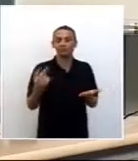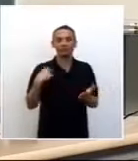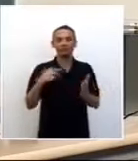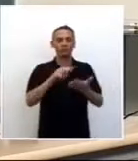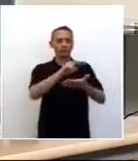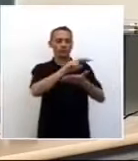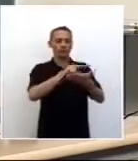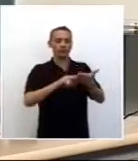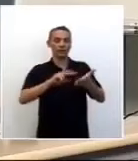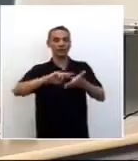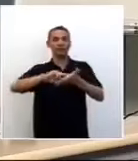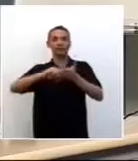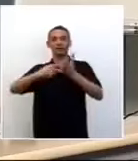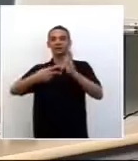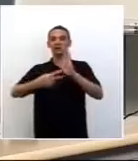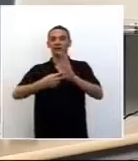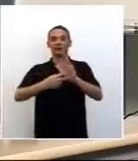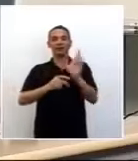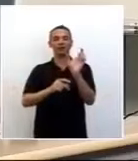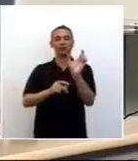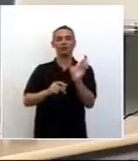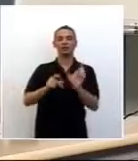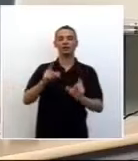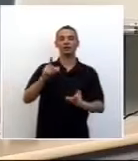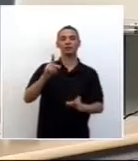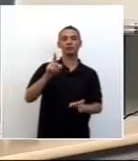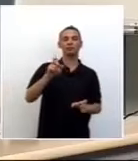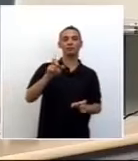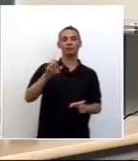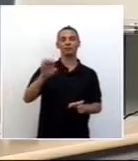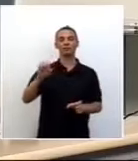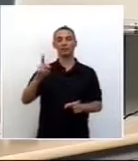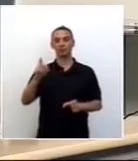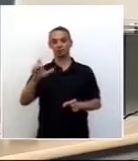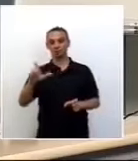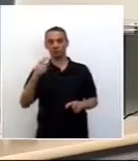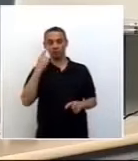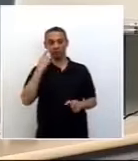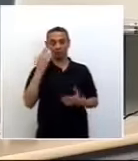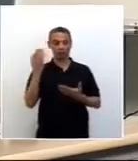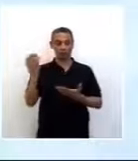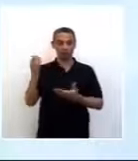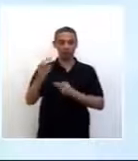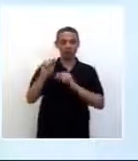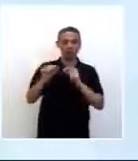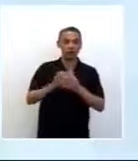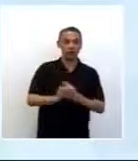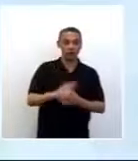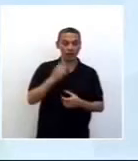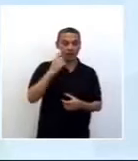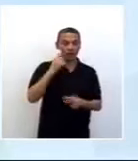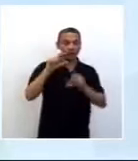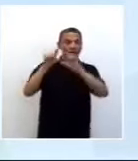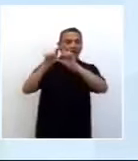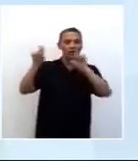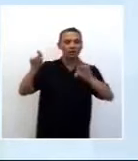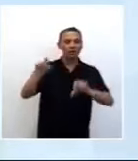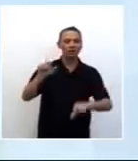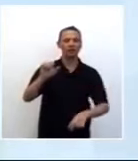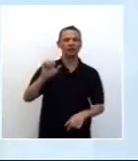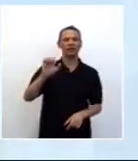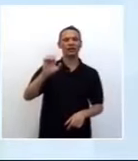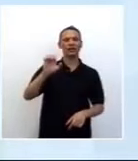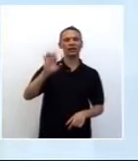eu vou ler o significado de pita Pita o Ford f-13000 of animals Olha lá que que é